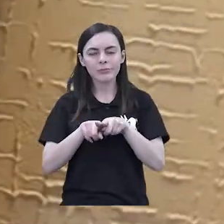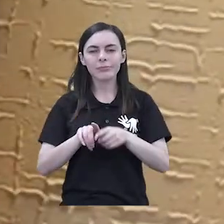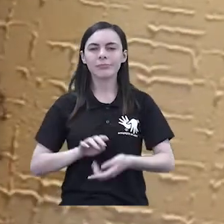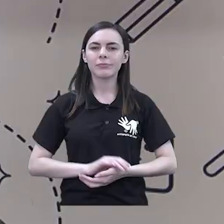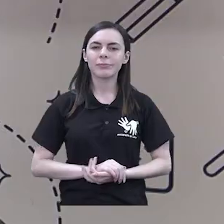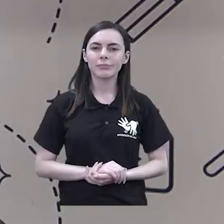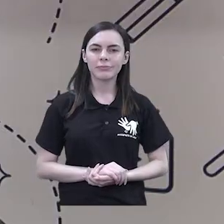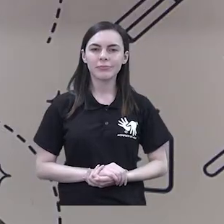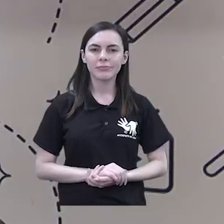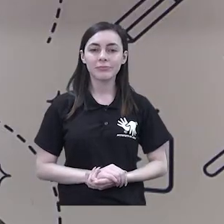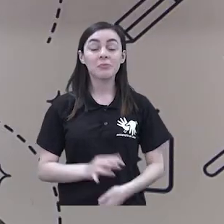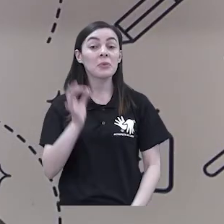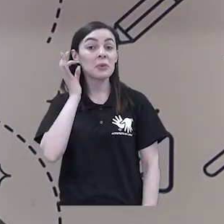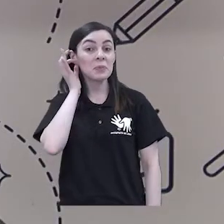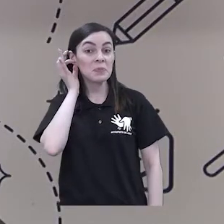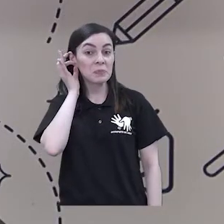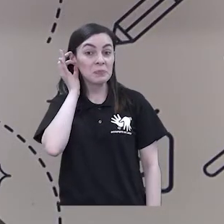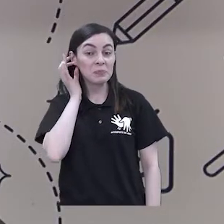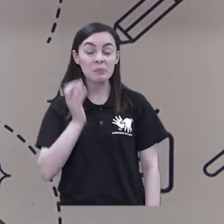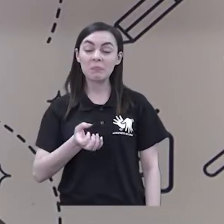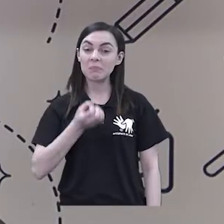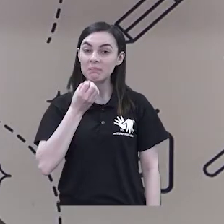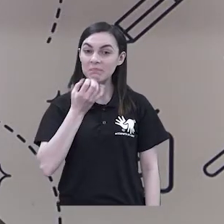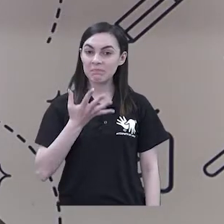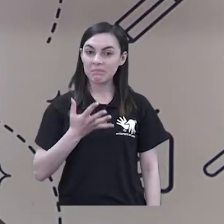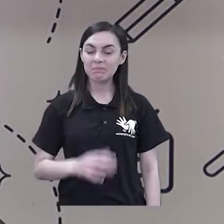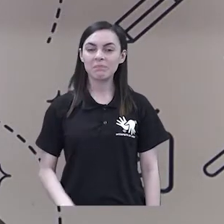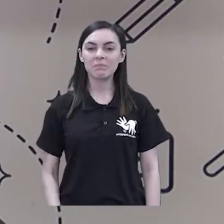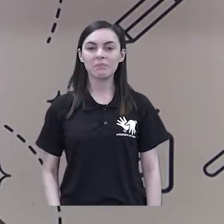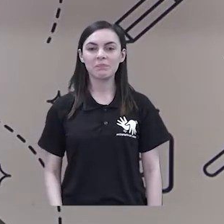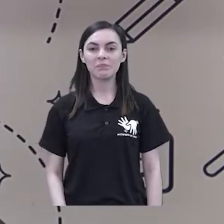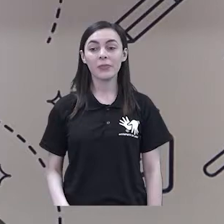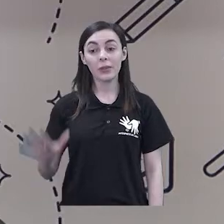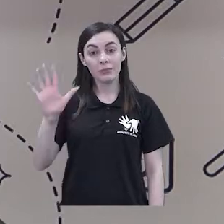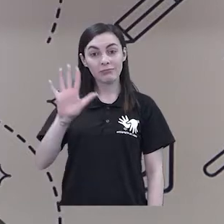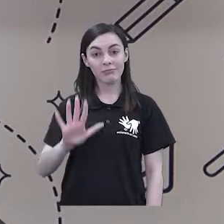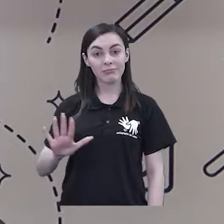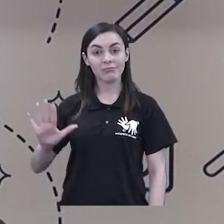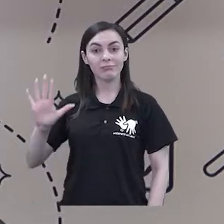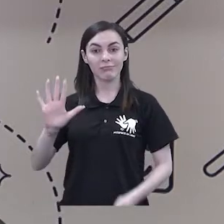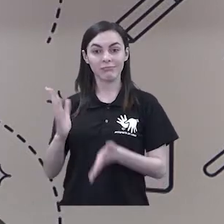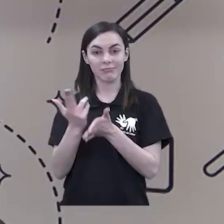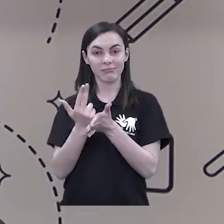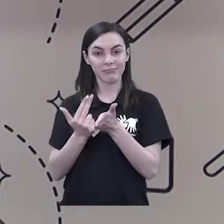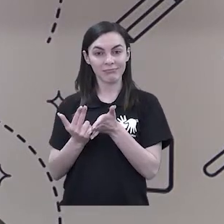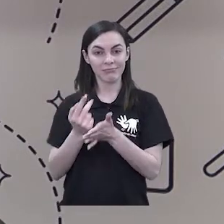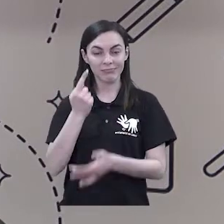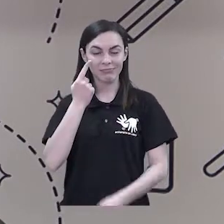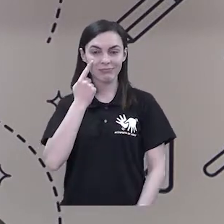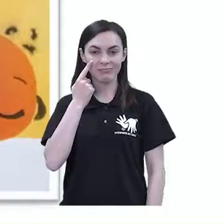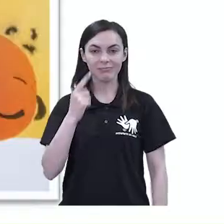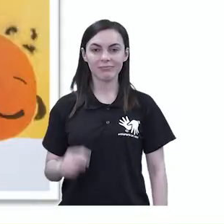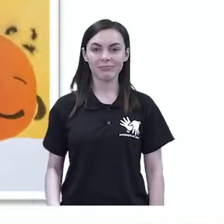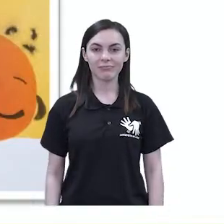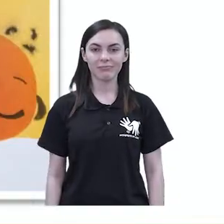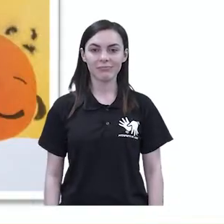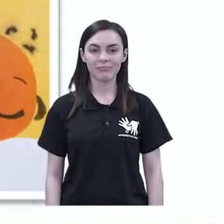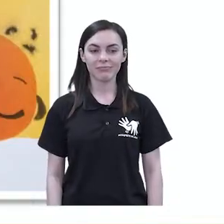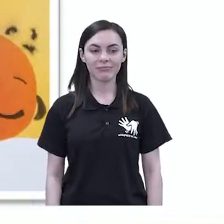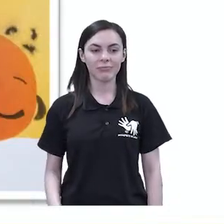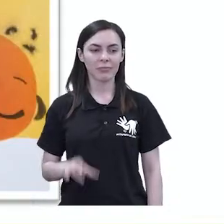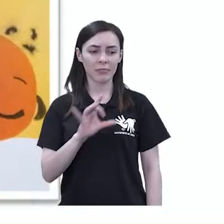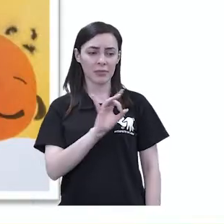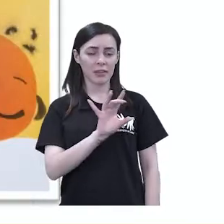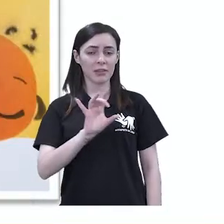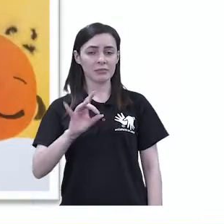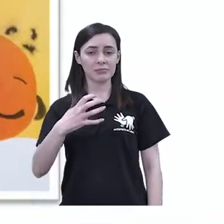coquinhos. Ótimo, muito bem. Mais uma imagem. Olha só.